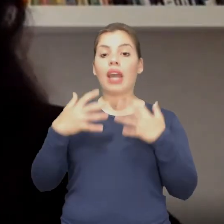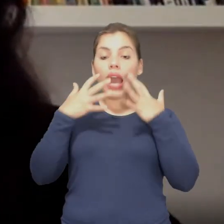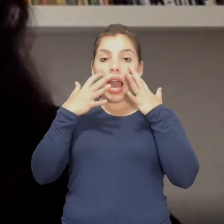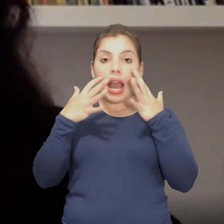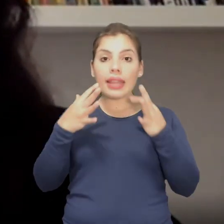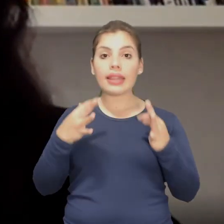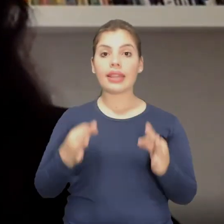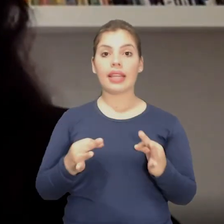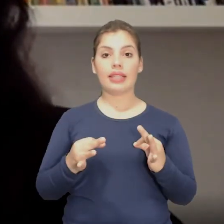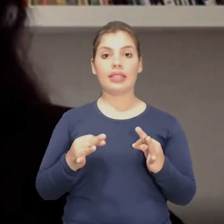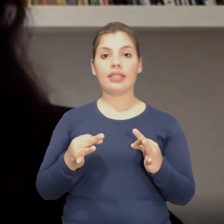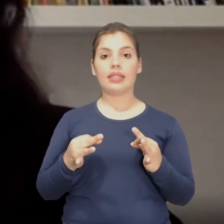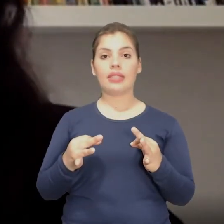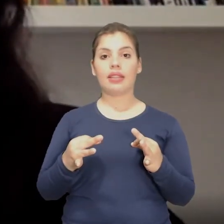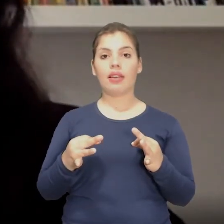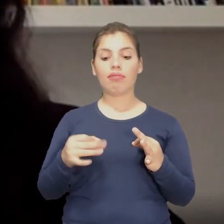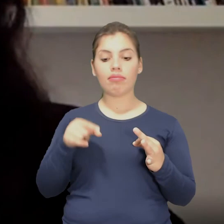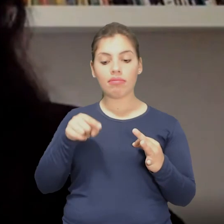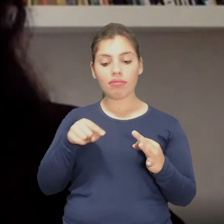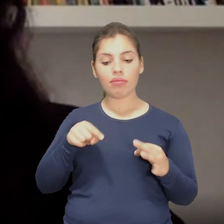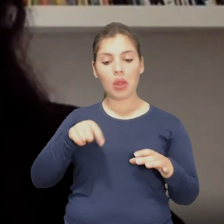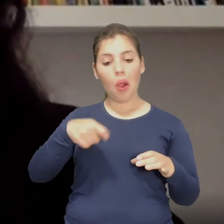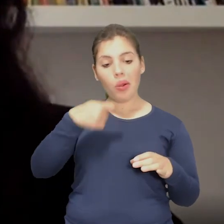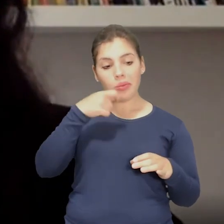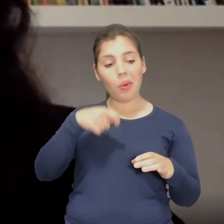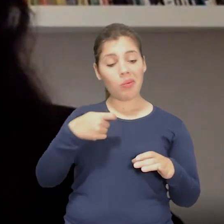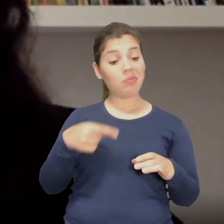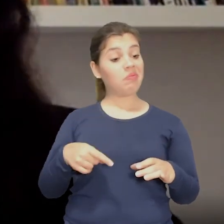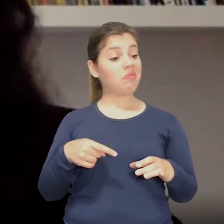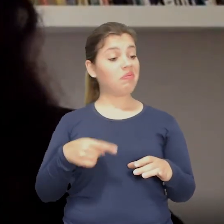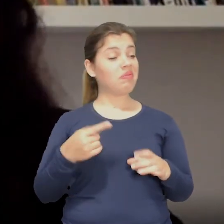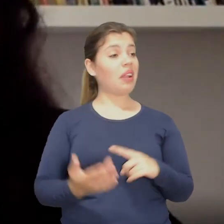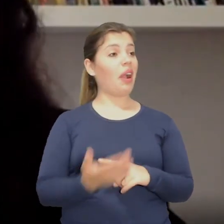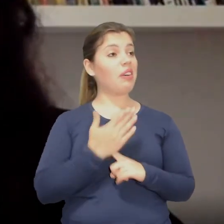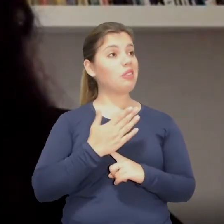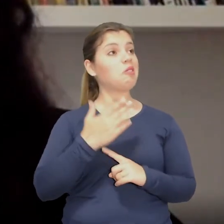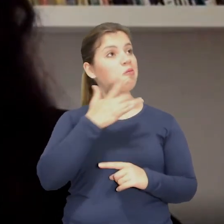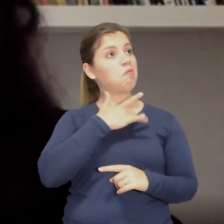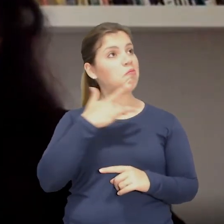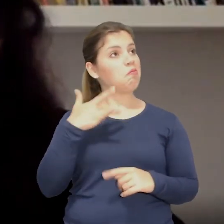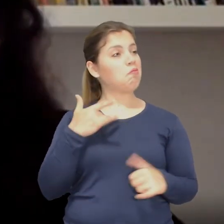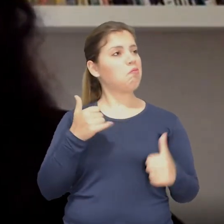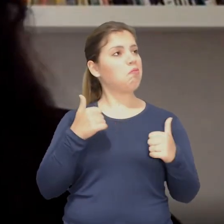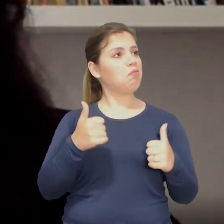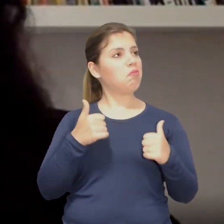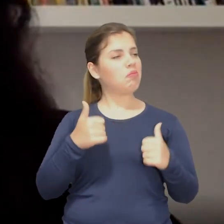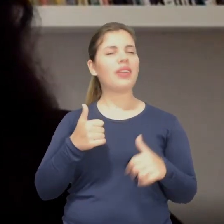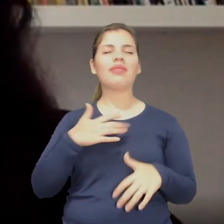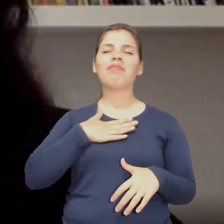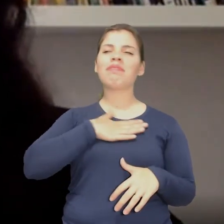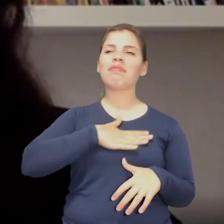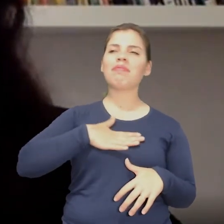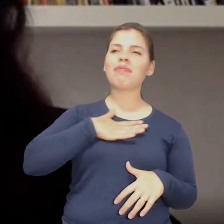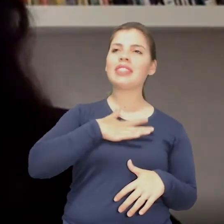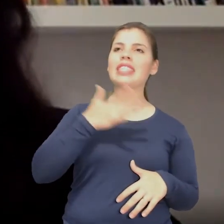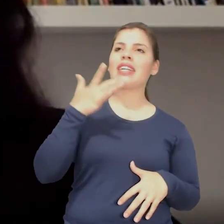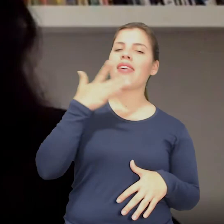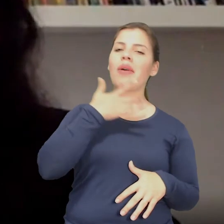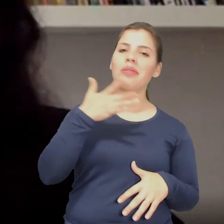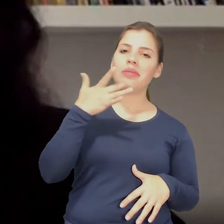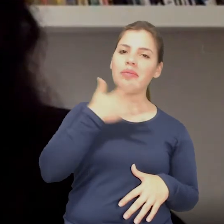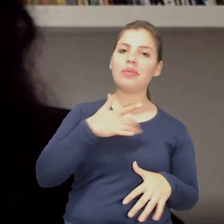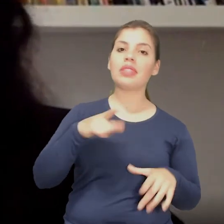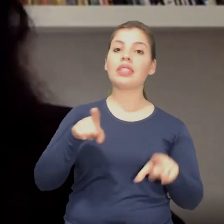Voltar a ter atenção naquilo que a alimentação te proporciona de bom, sabe? Assim, voltar a comer